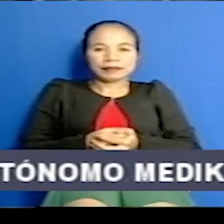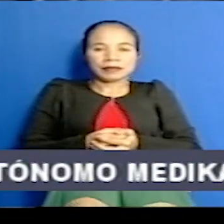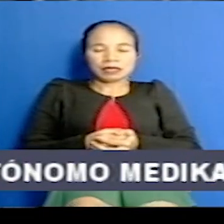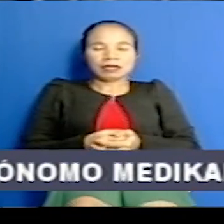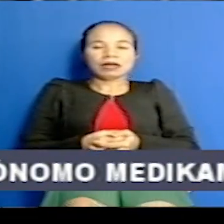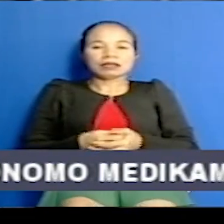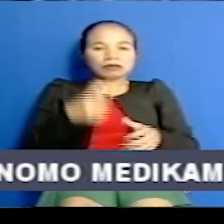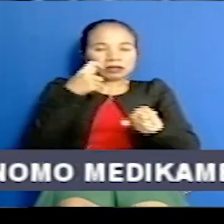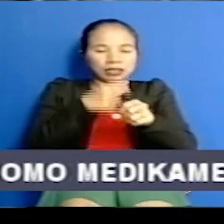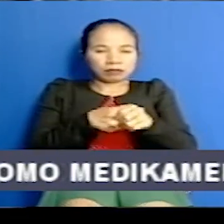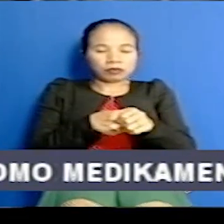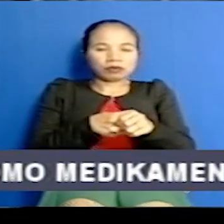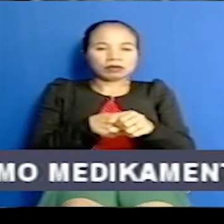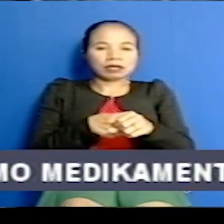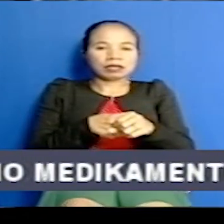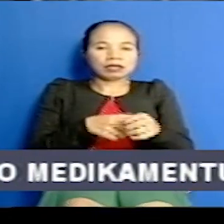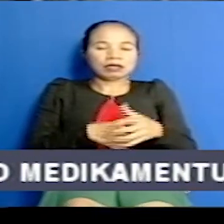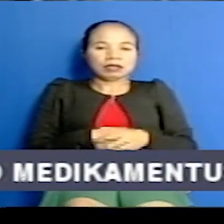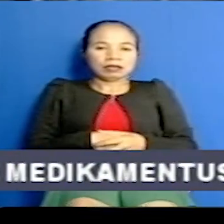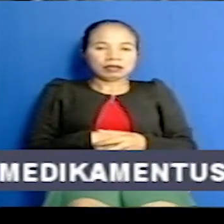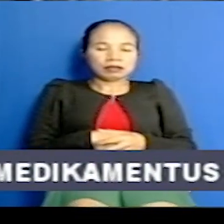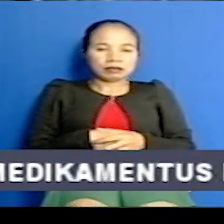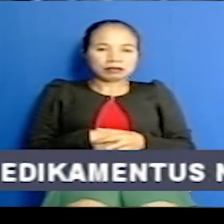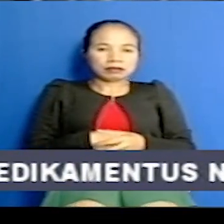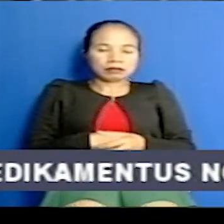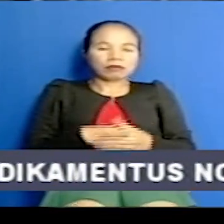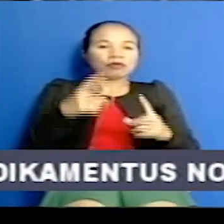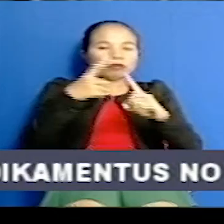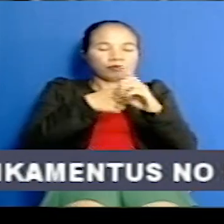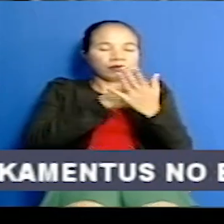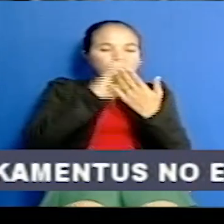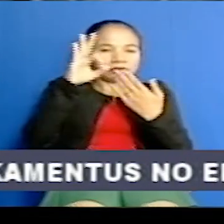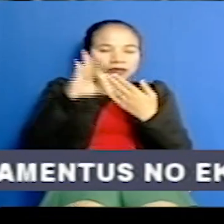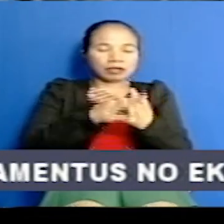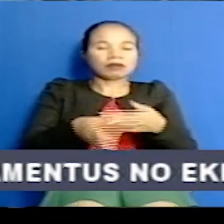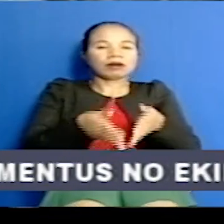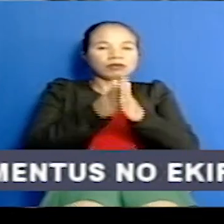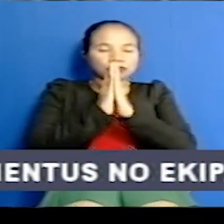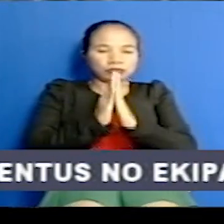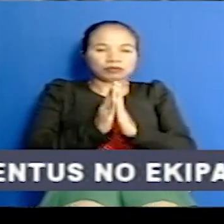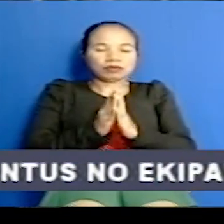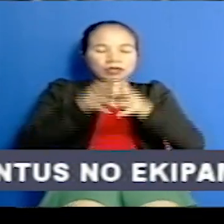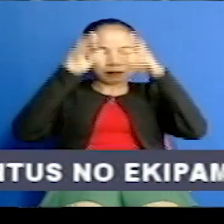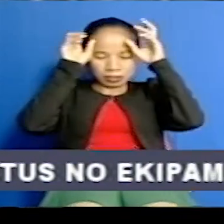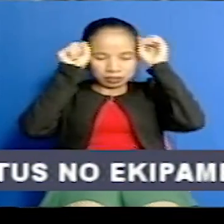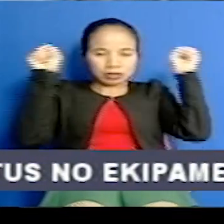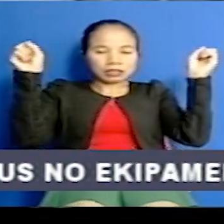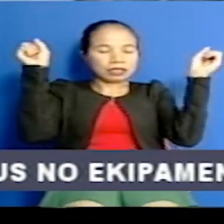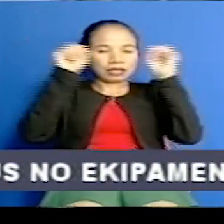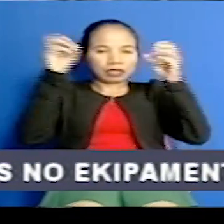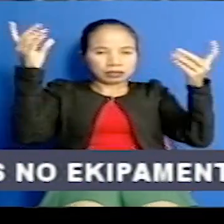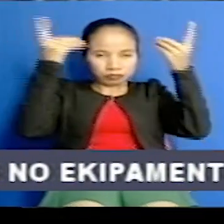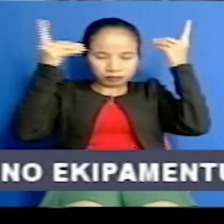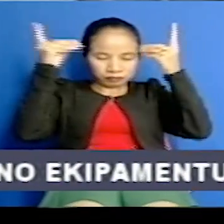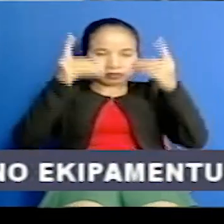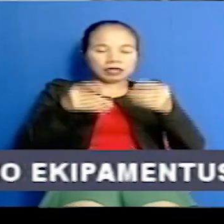União Tempo, a reforma, e em fevereiro, eu sou na União Reforma. Presidente, sem dúvida que o Larandia